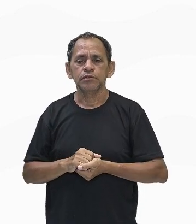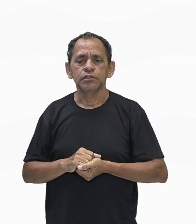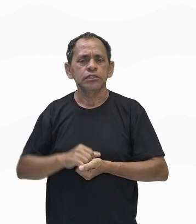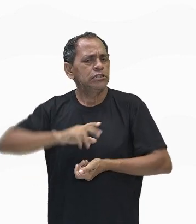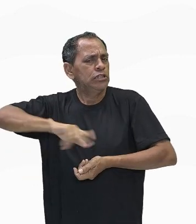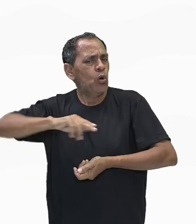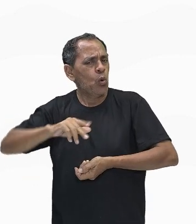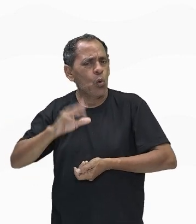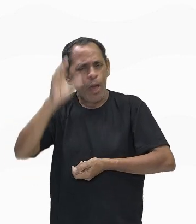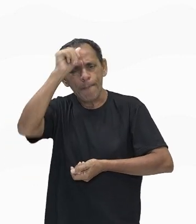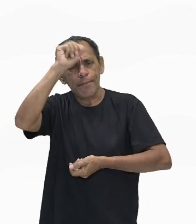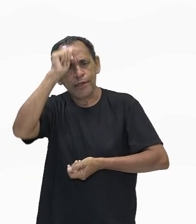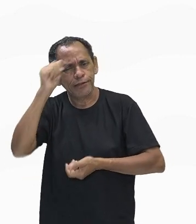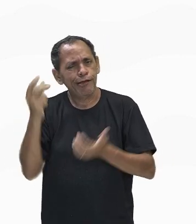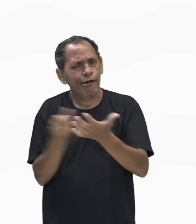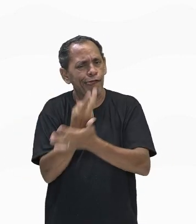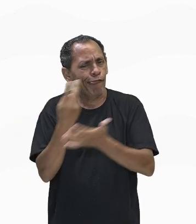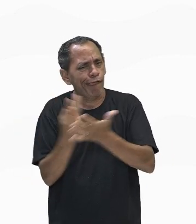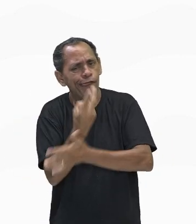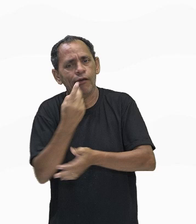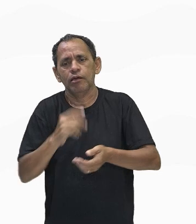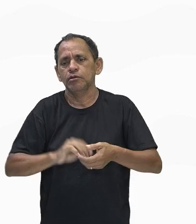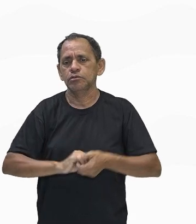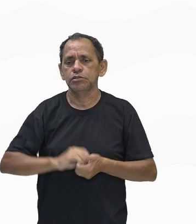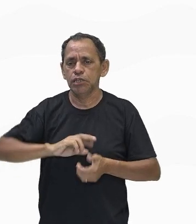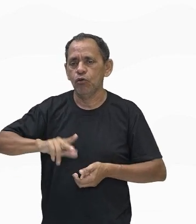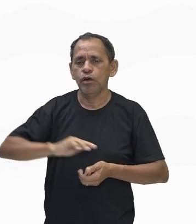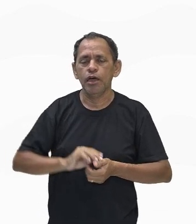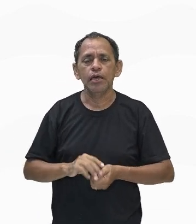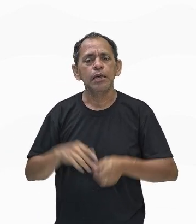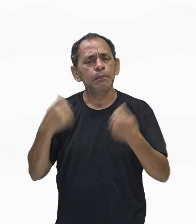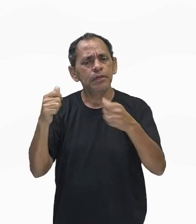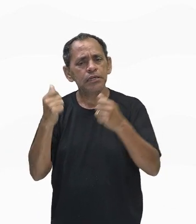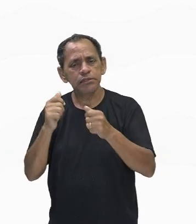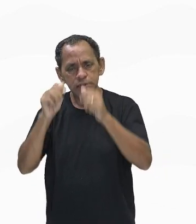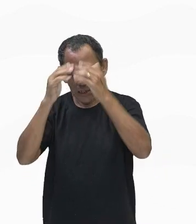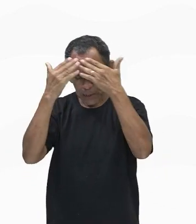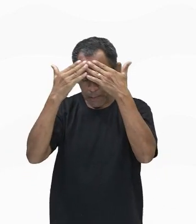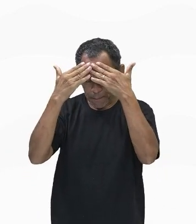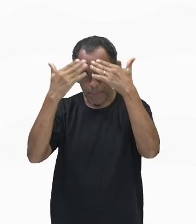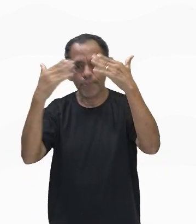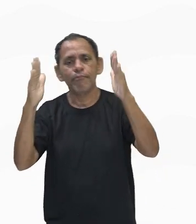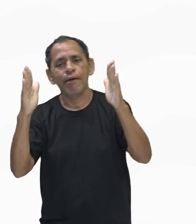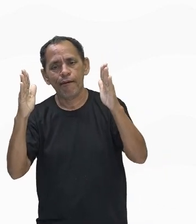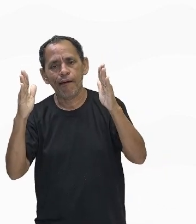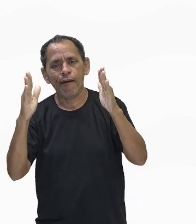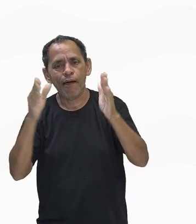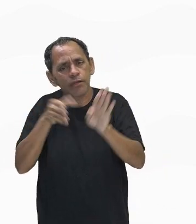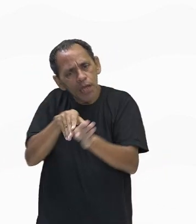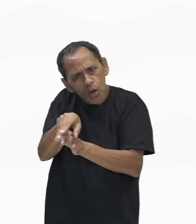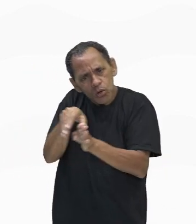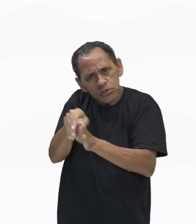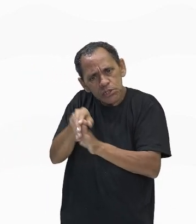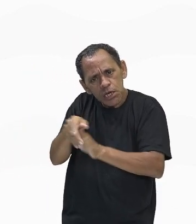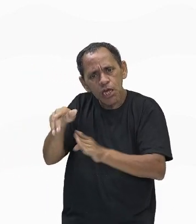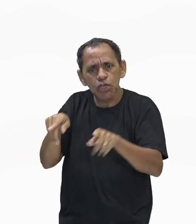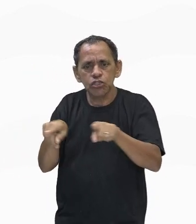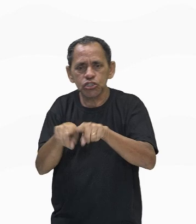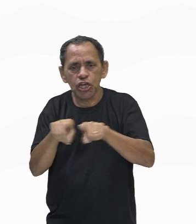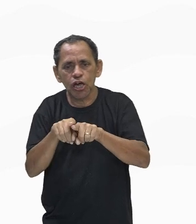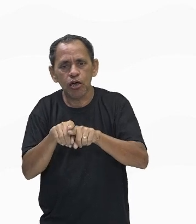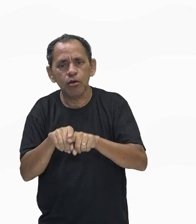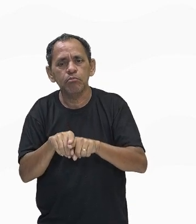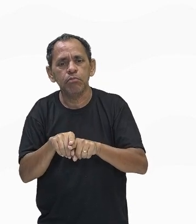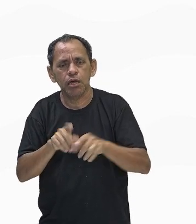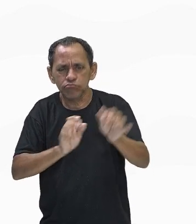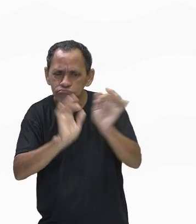É importante estar aberto a conselhos e também a orientações, mas sempre alinhados ao que você quer, né?